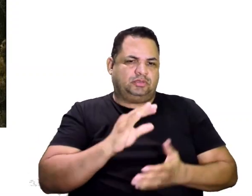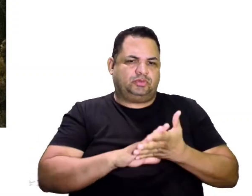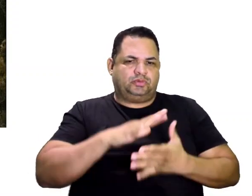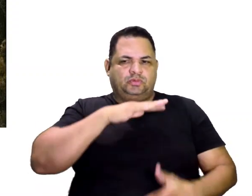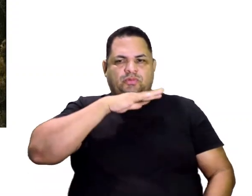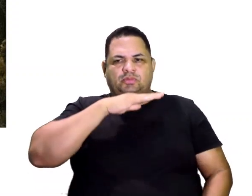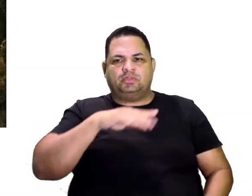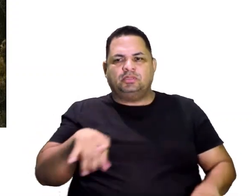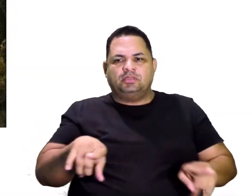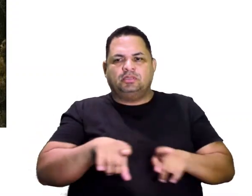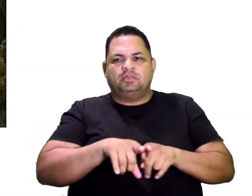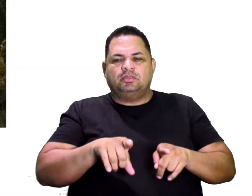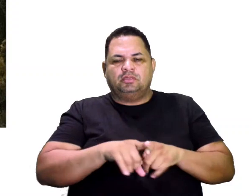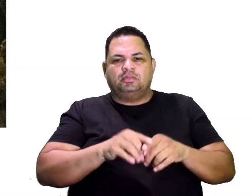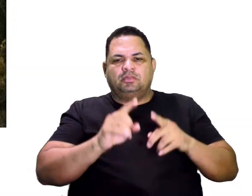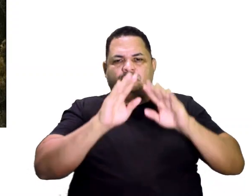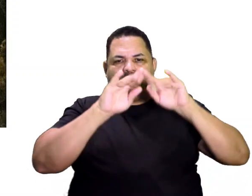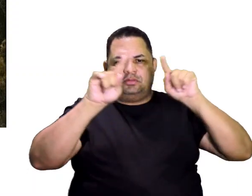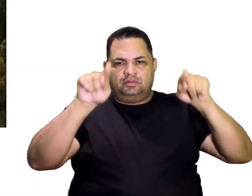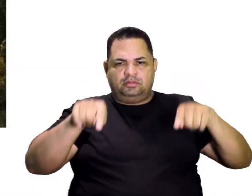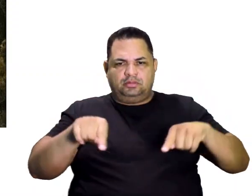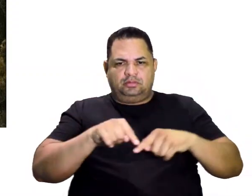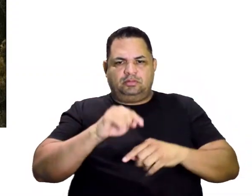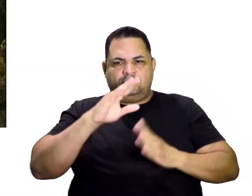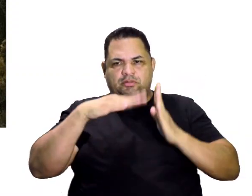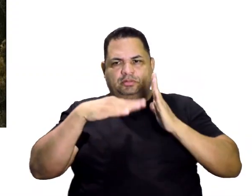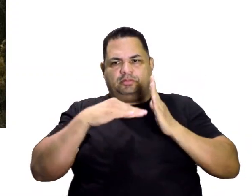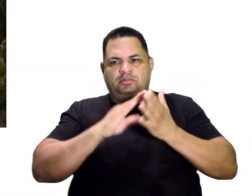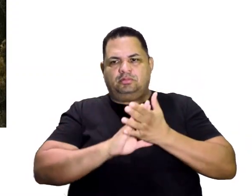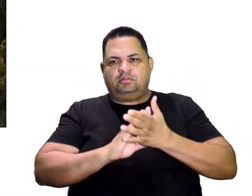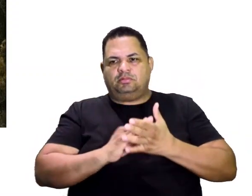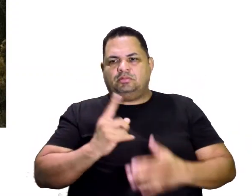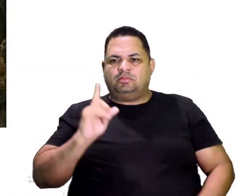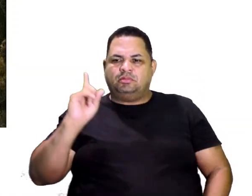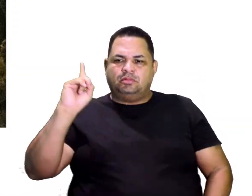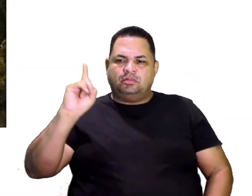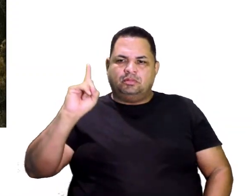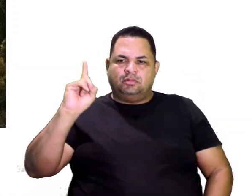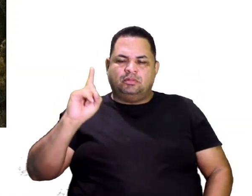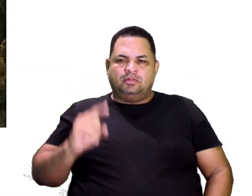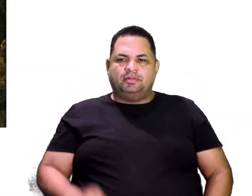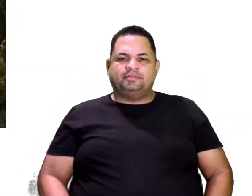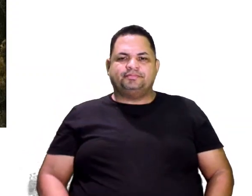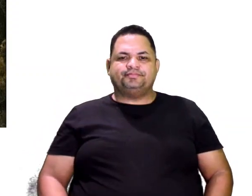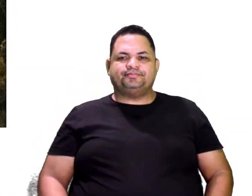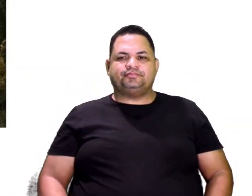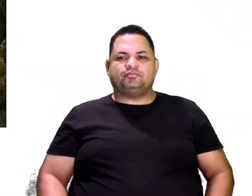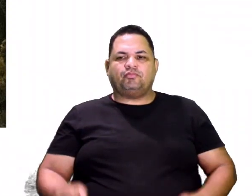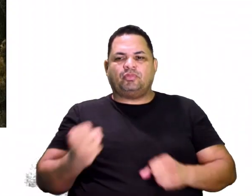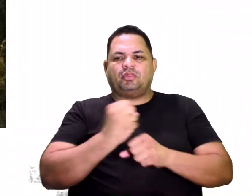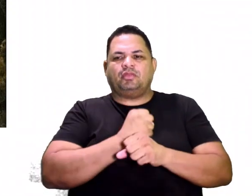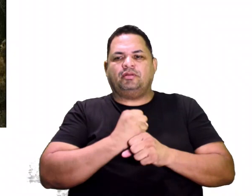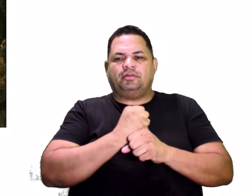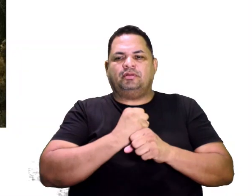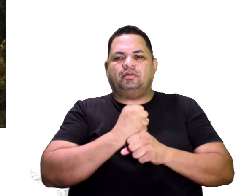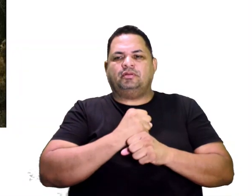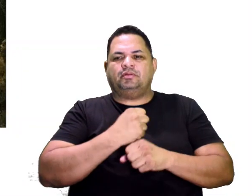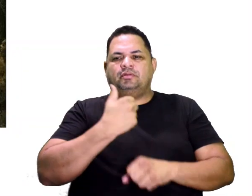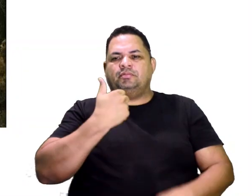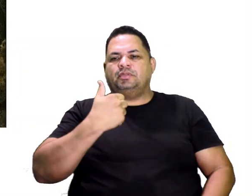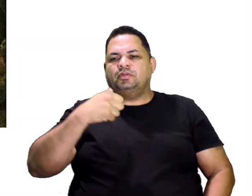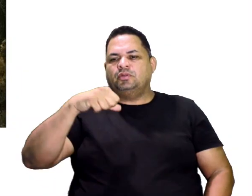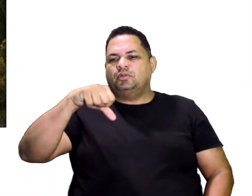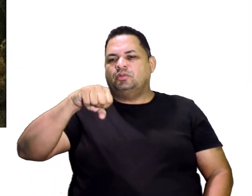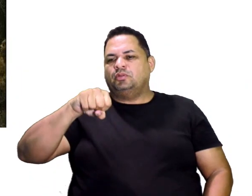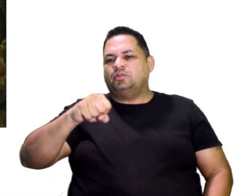né? Então aqui é um quadro pintado pelo Johann Moritz Rugendorf, em 1813, chamado